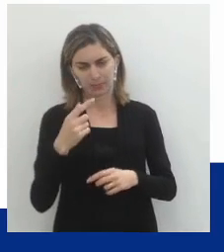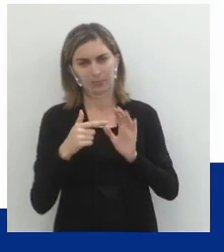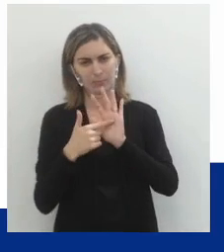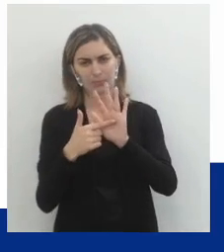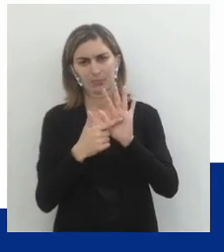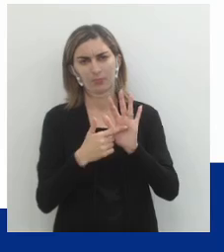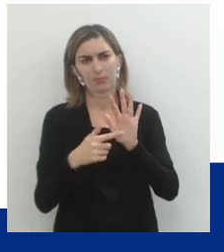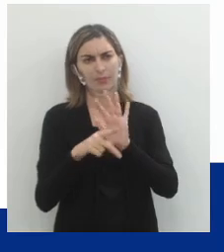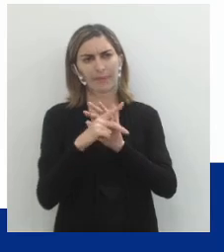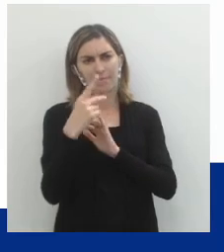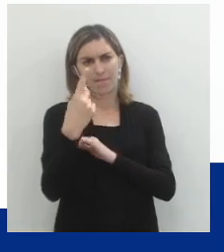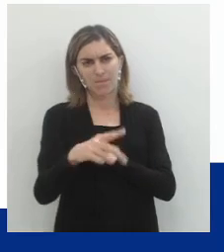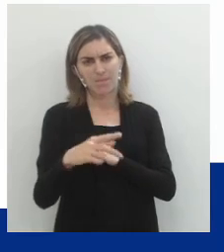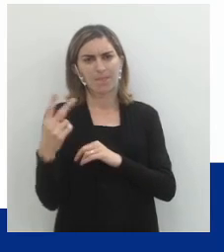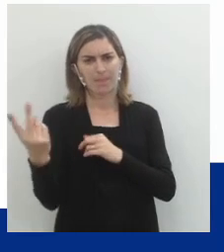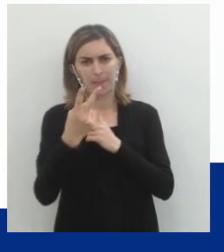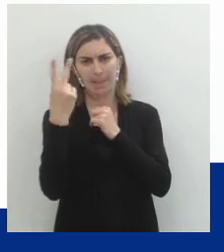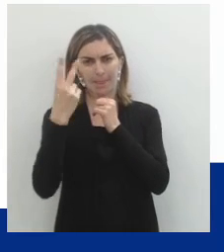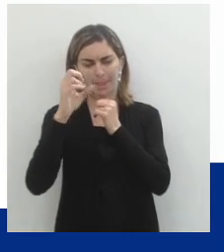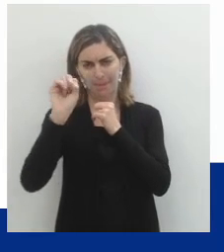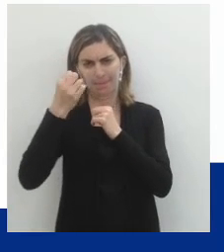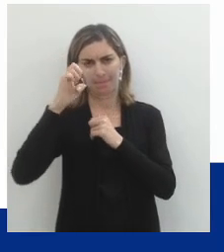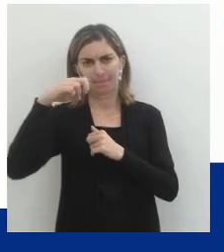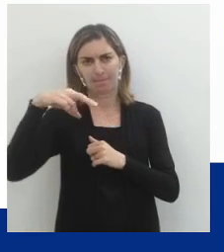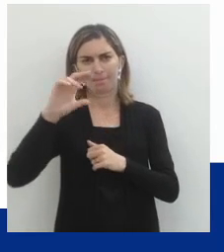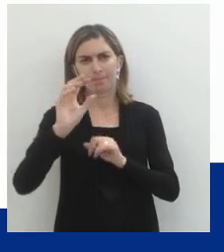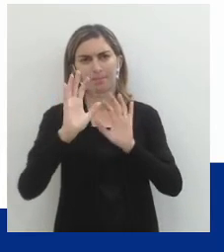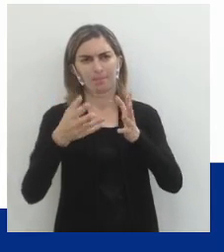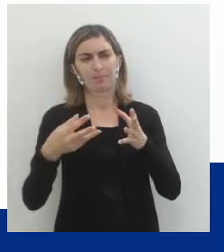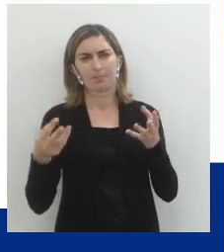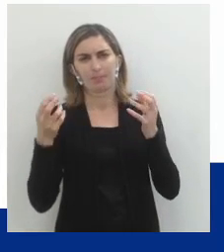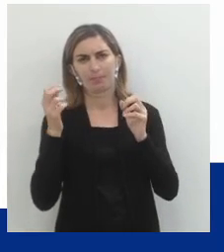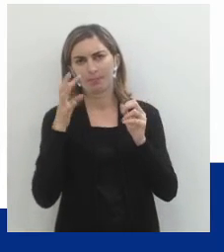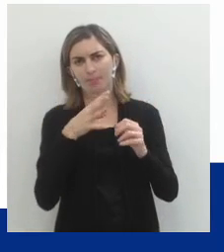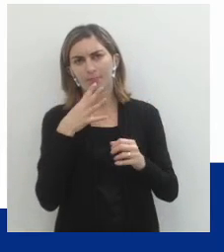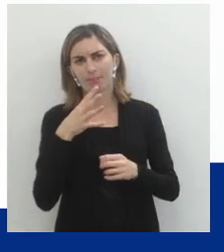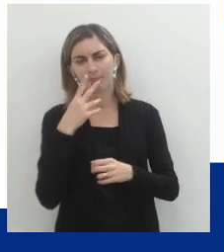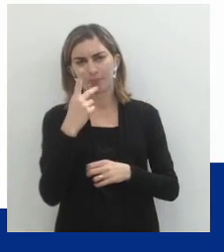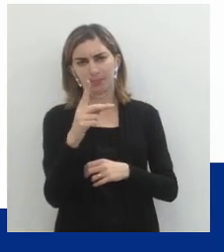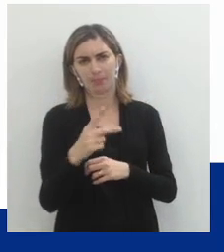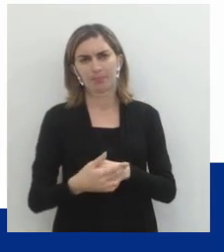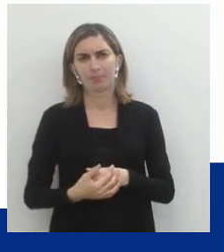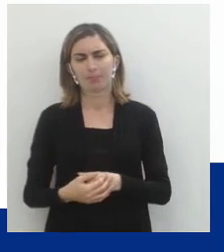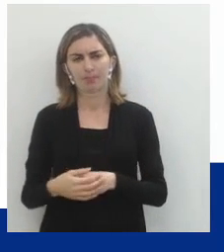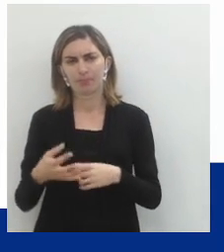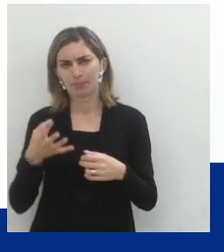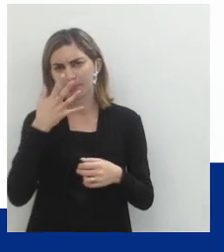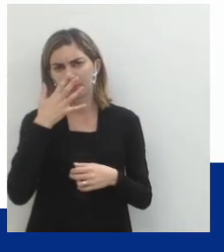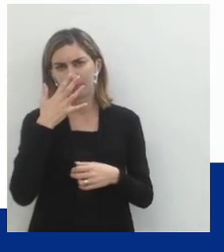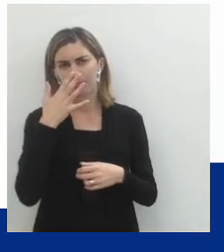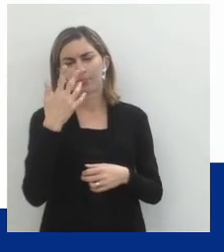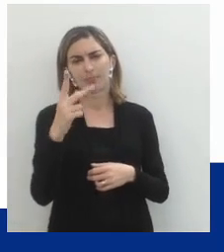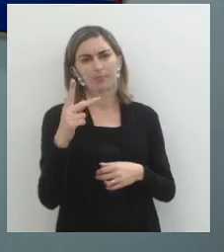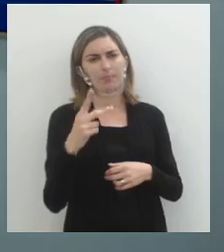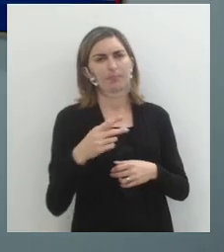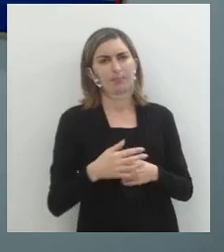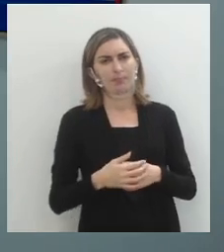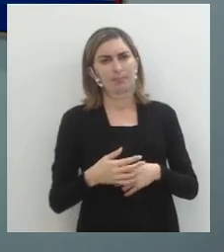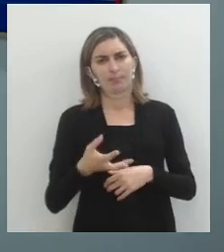com seu respectivo valor de seno que você já está familiarizado com ele, tá? Observe, conta para mim,